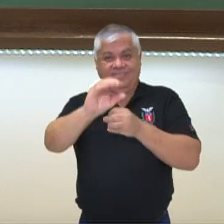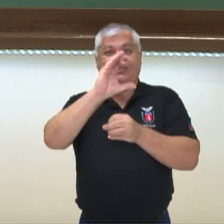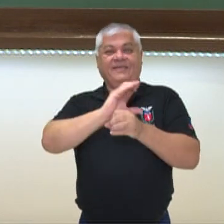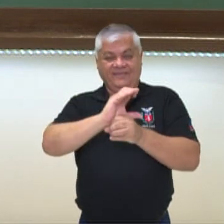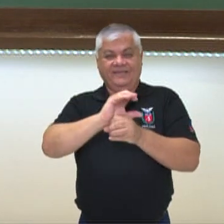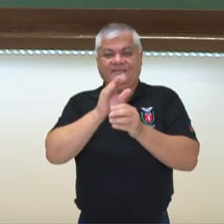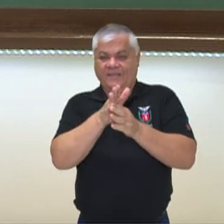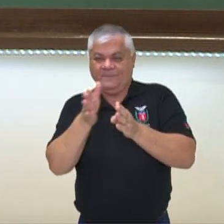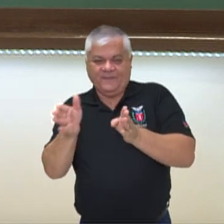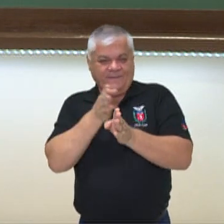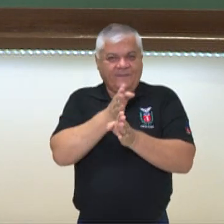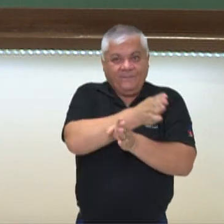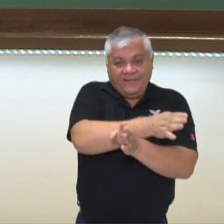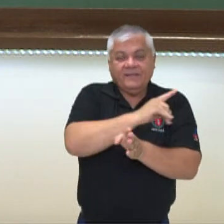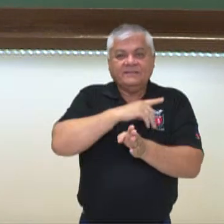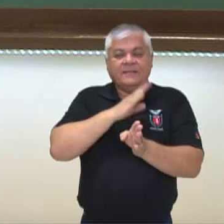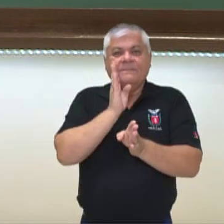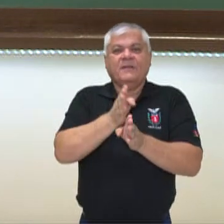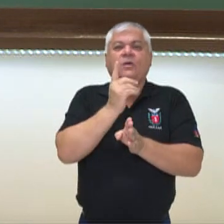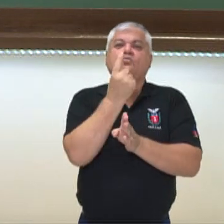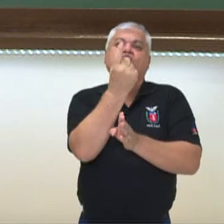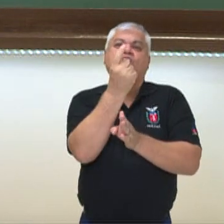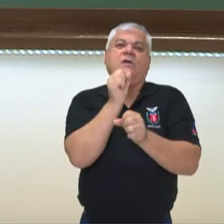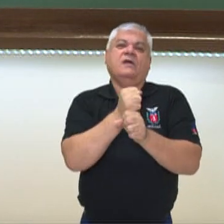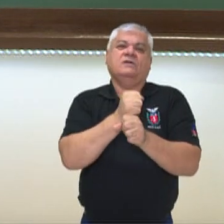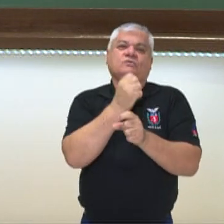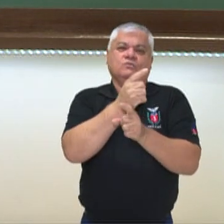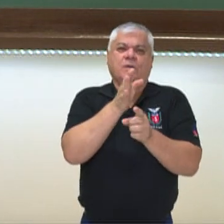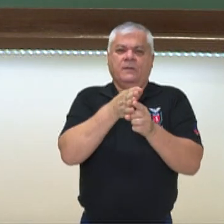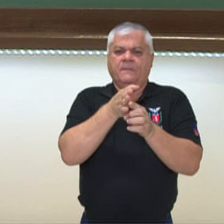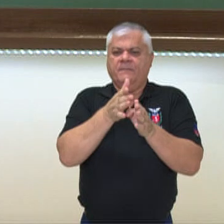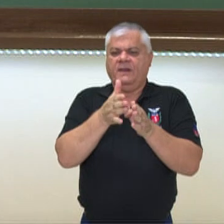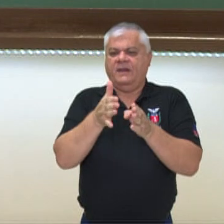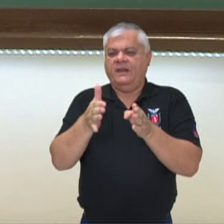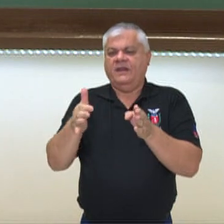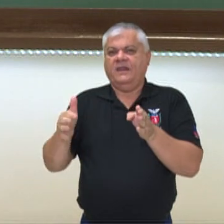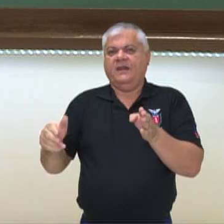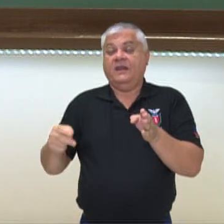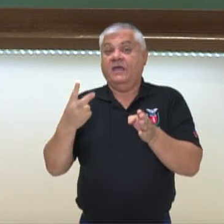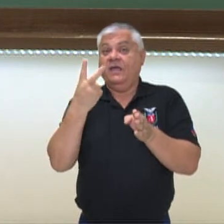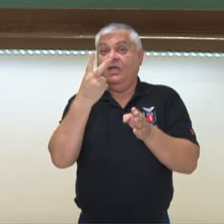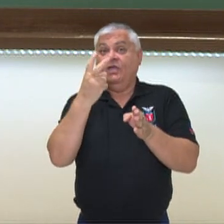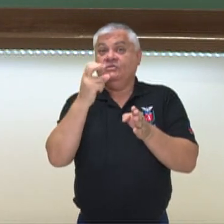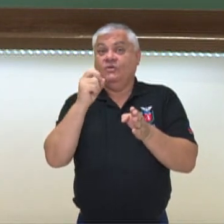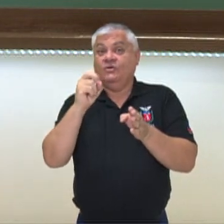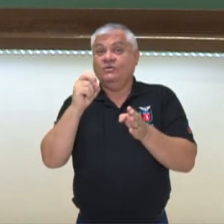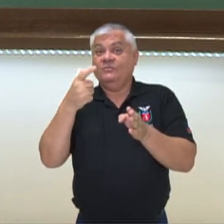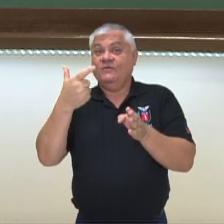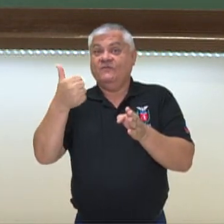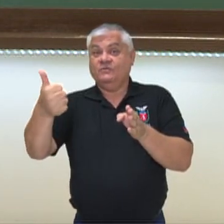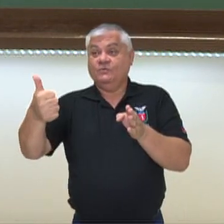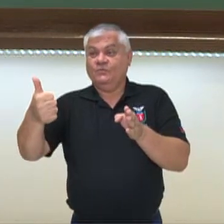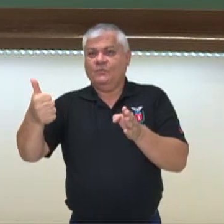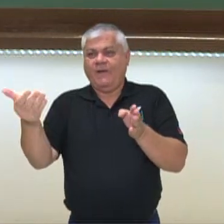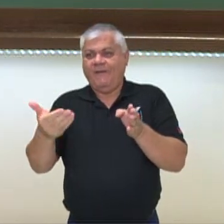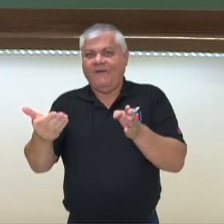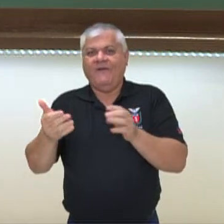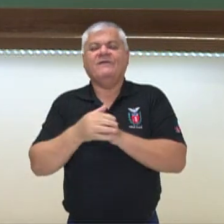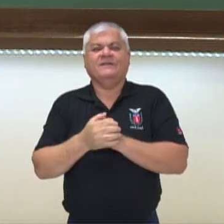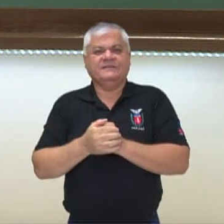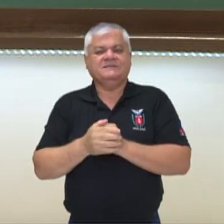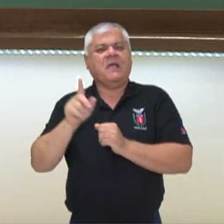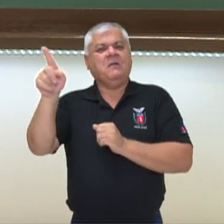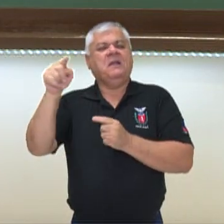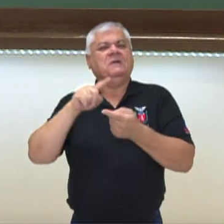calendário gregoriano. E aí nós estamos em 2021 depois de Cristo, no Ocidente. Mas os calendários